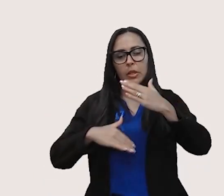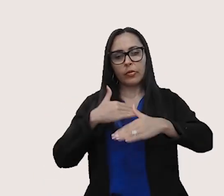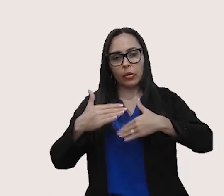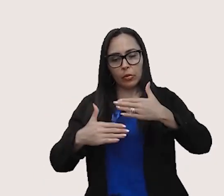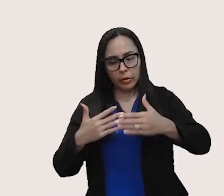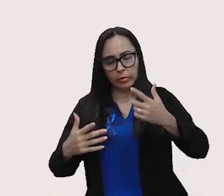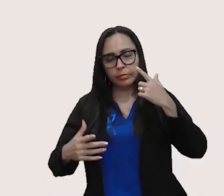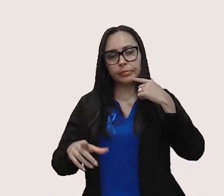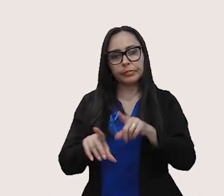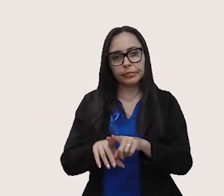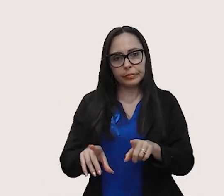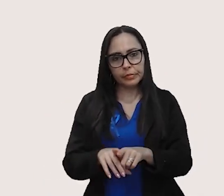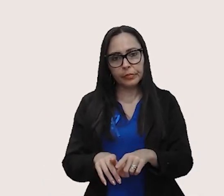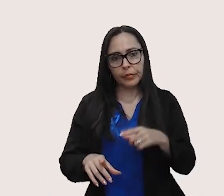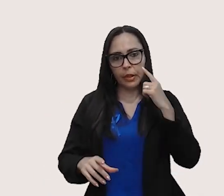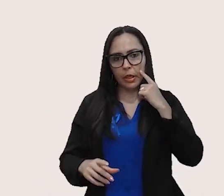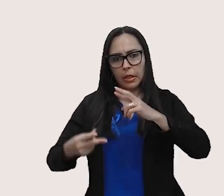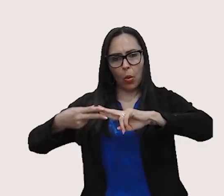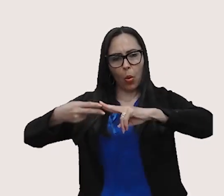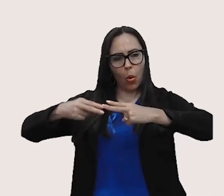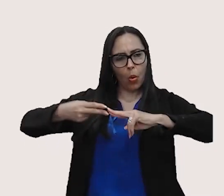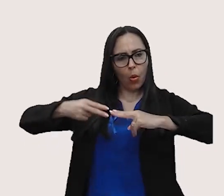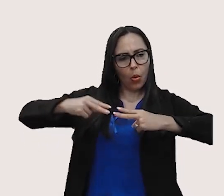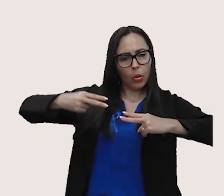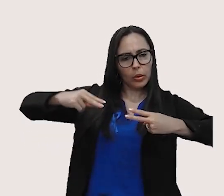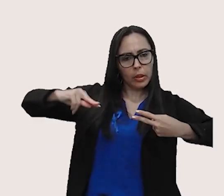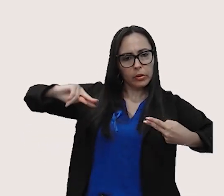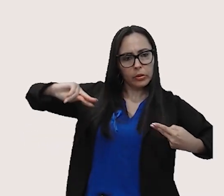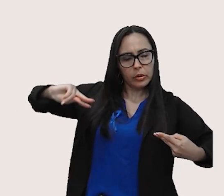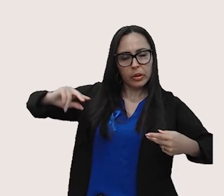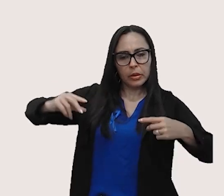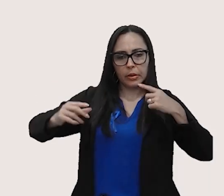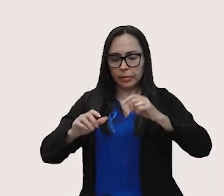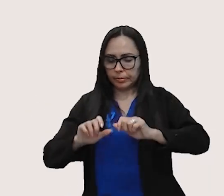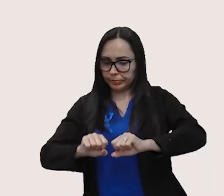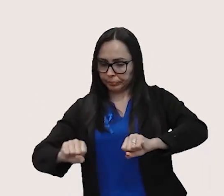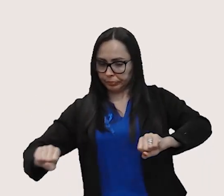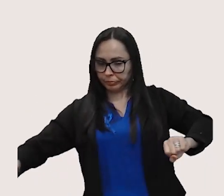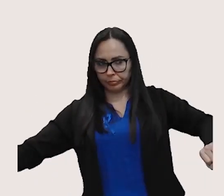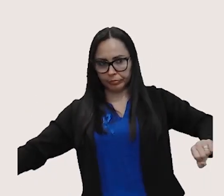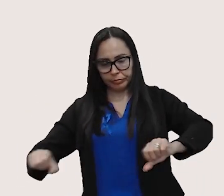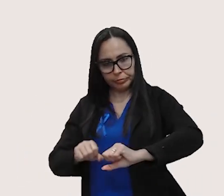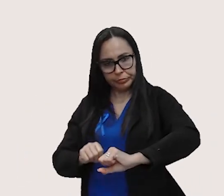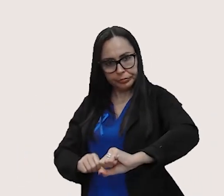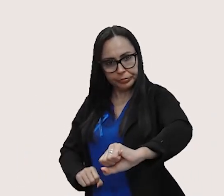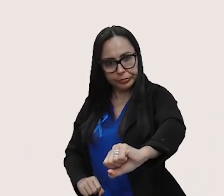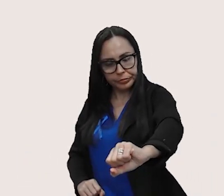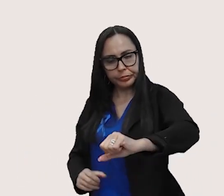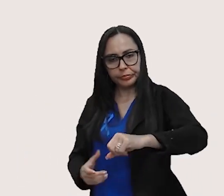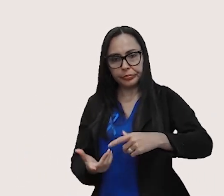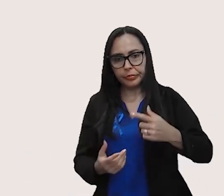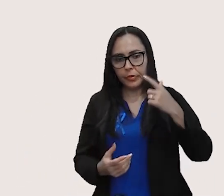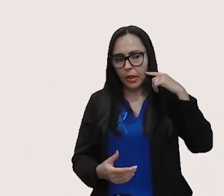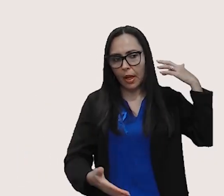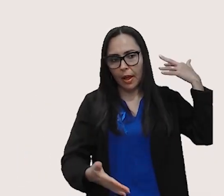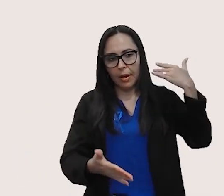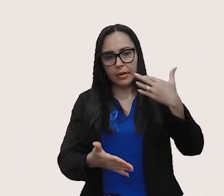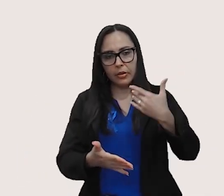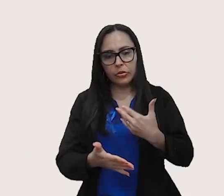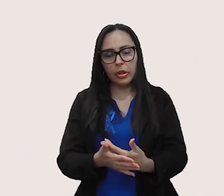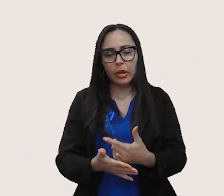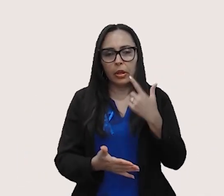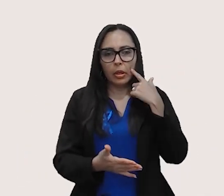medidas em cordas, em medidas em madeira, até chegarmos aí